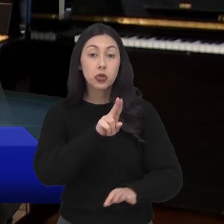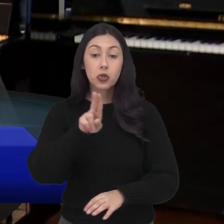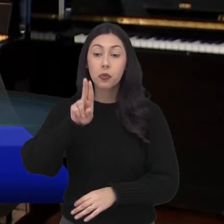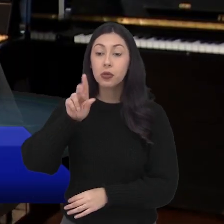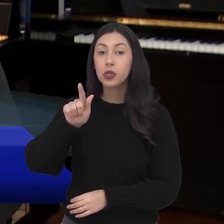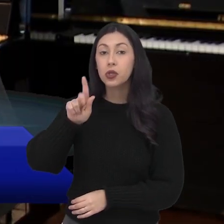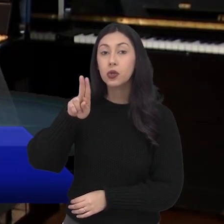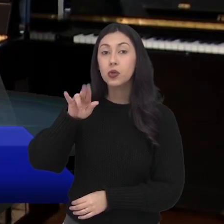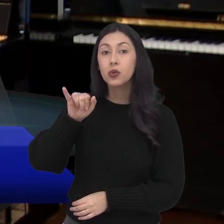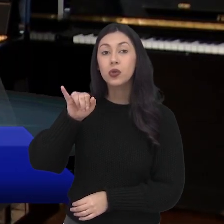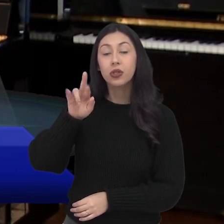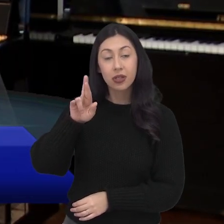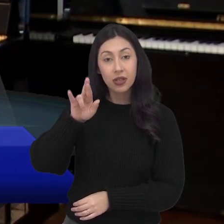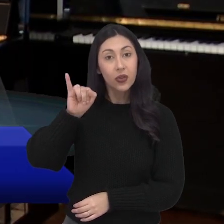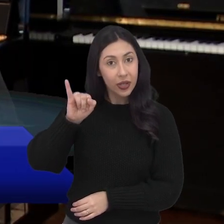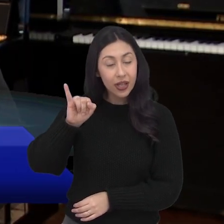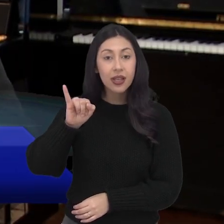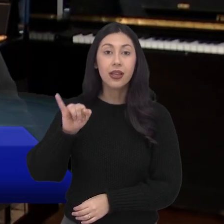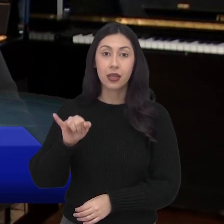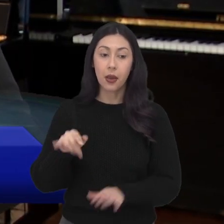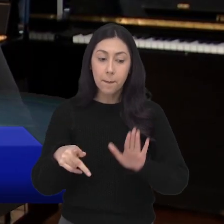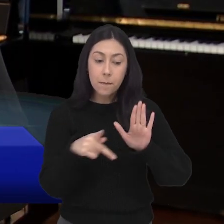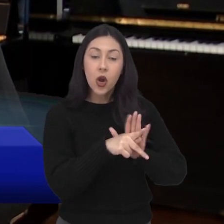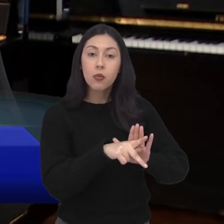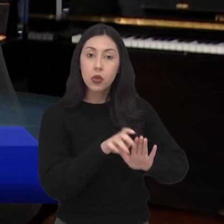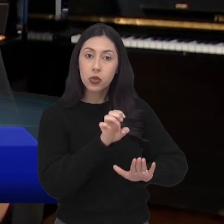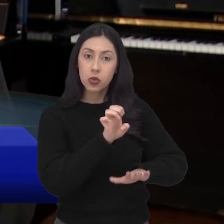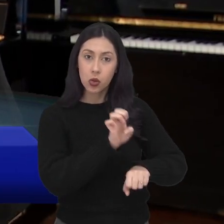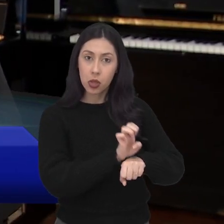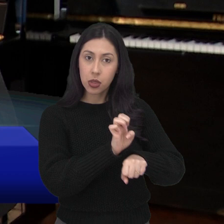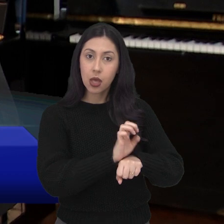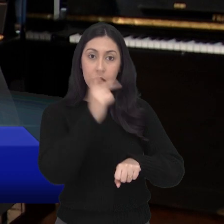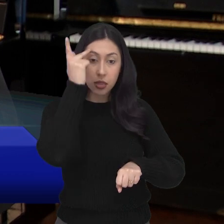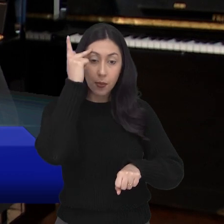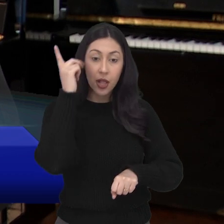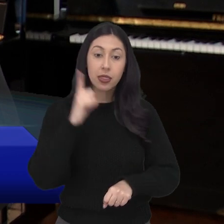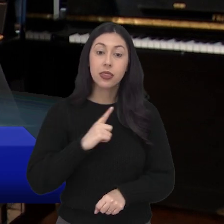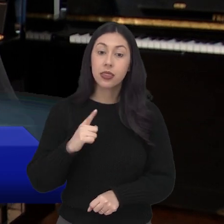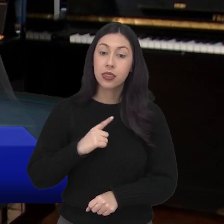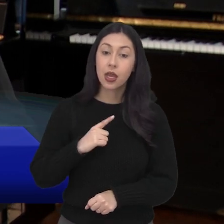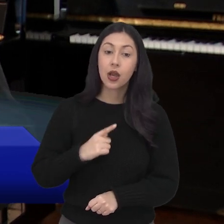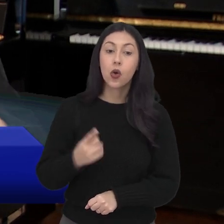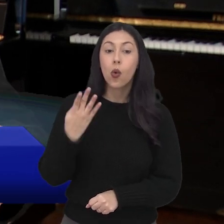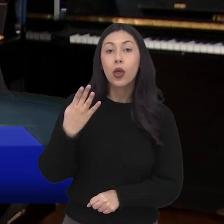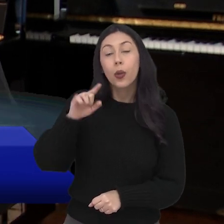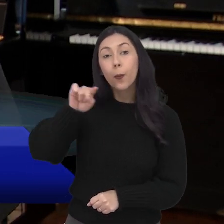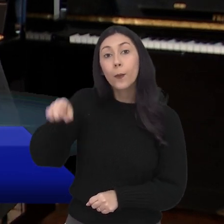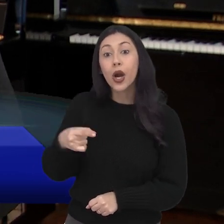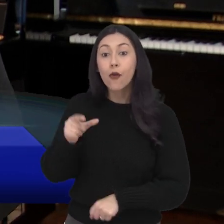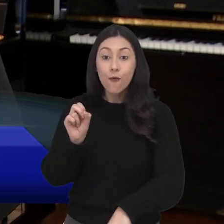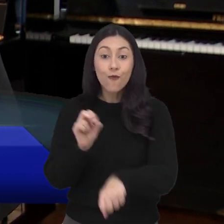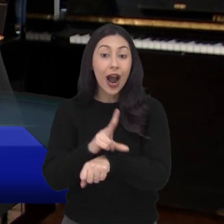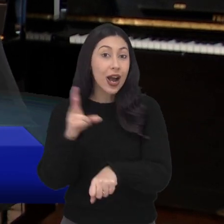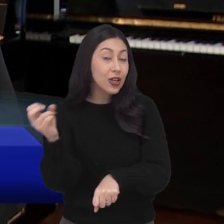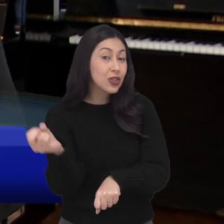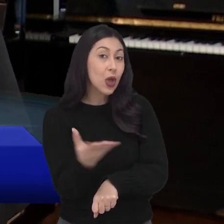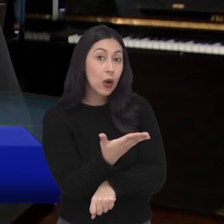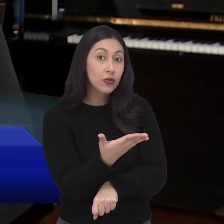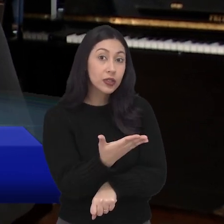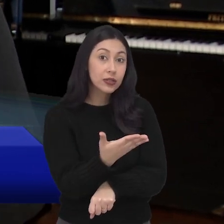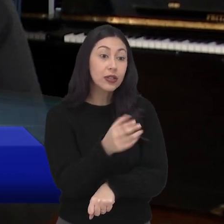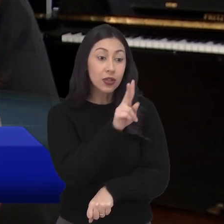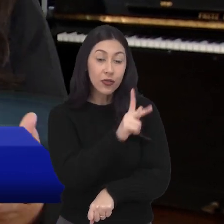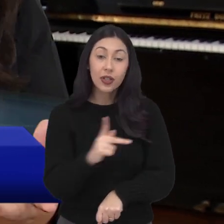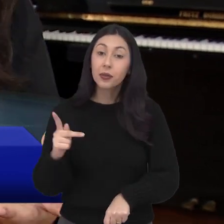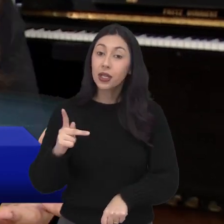que é um projeto do governo do estado de São Paulo, ele está com 4.000 novas vagas abertas aqui para as regiões do Vale do Paraíba. E quem me